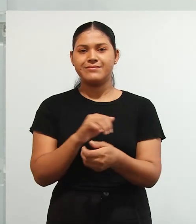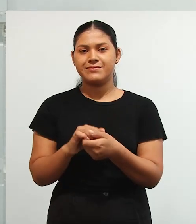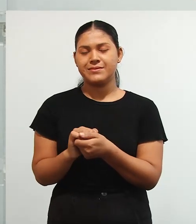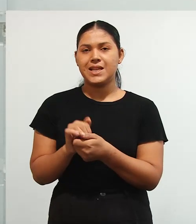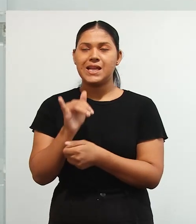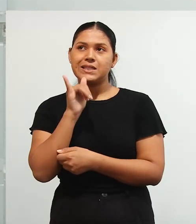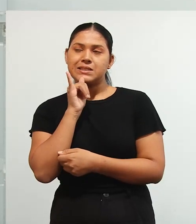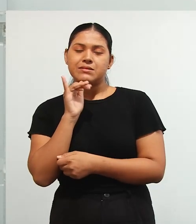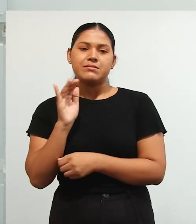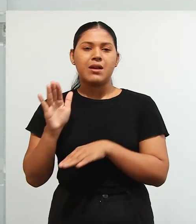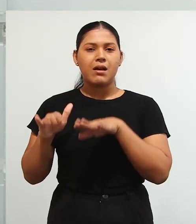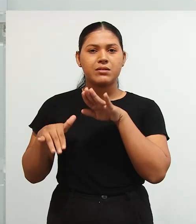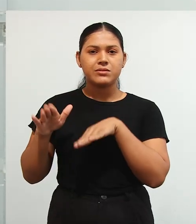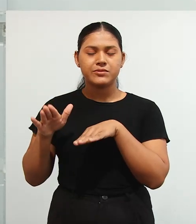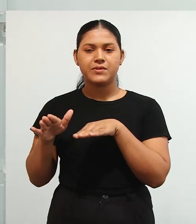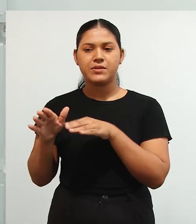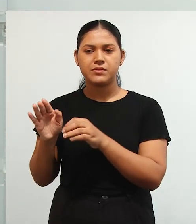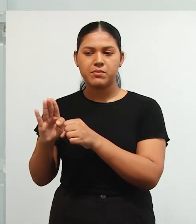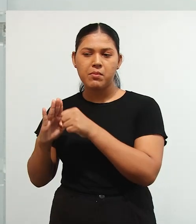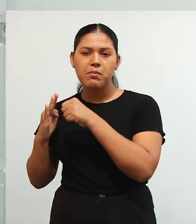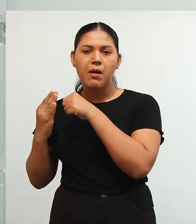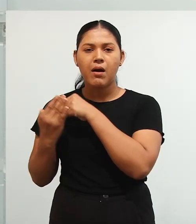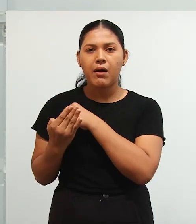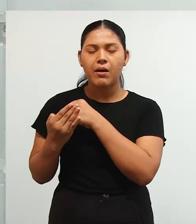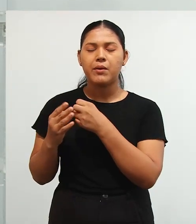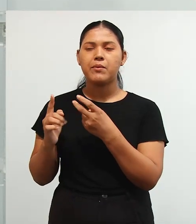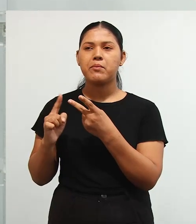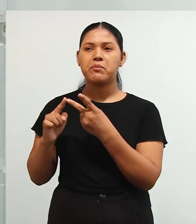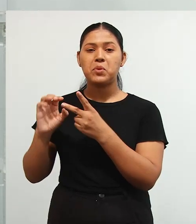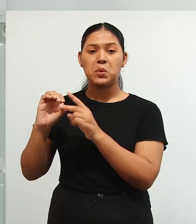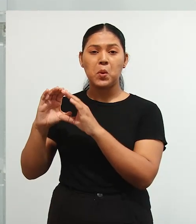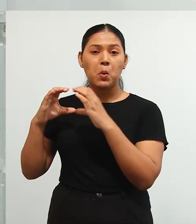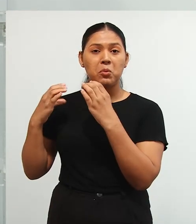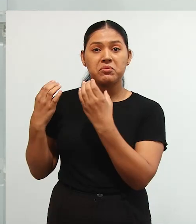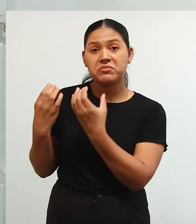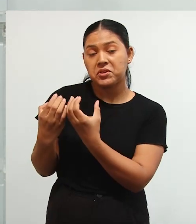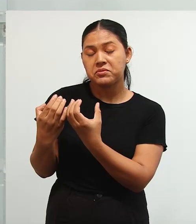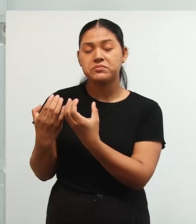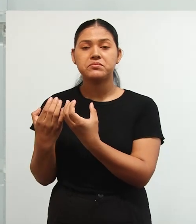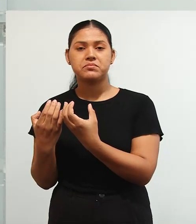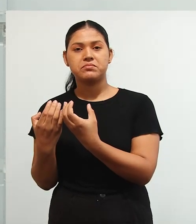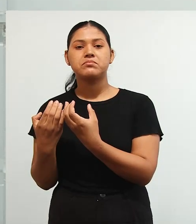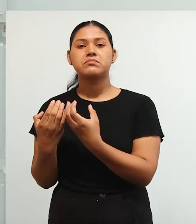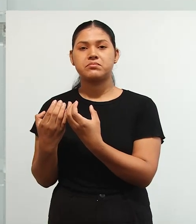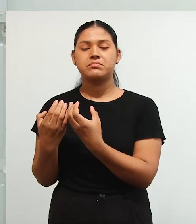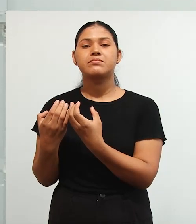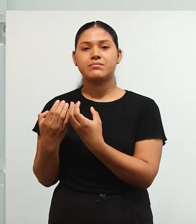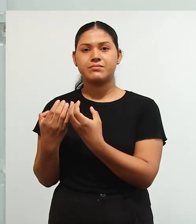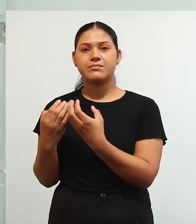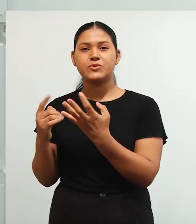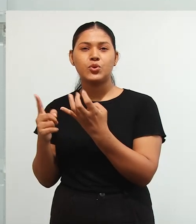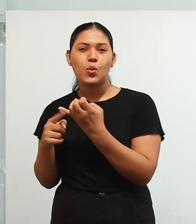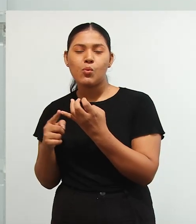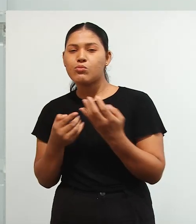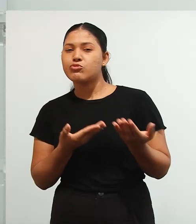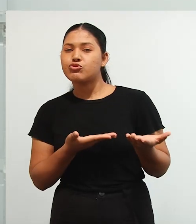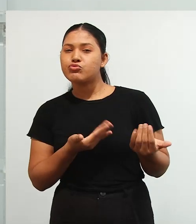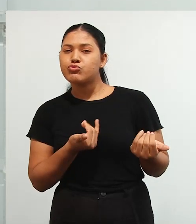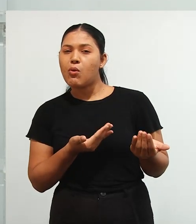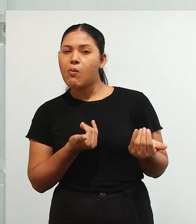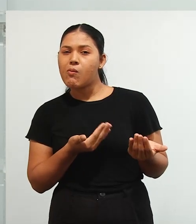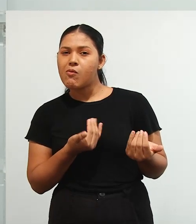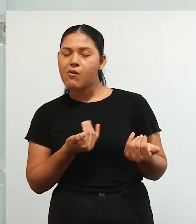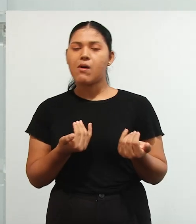ali no bairro, às vezes está na comunidade, às vezes está com jovens, né, que